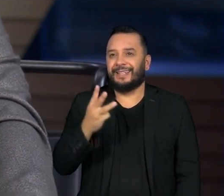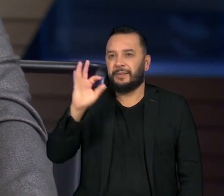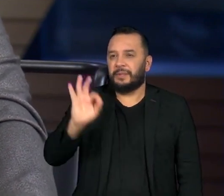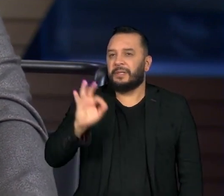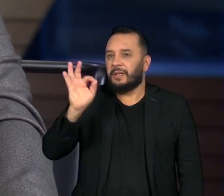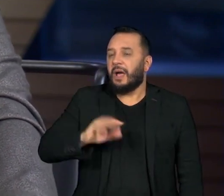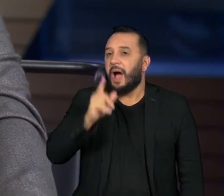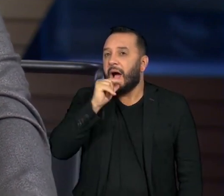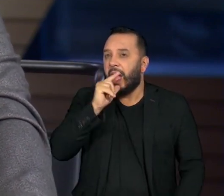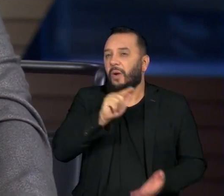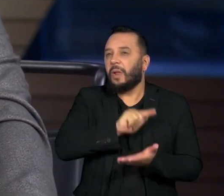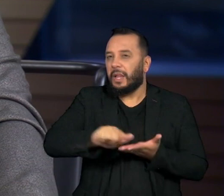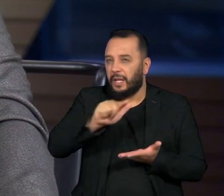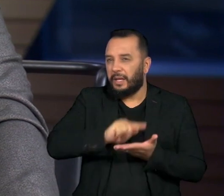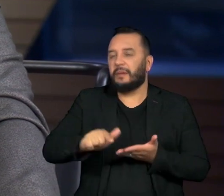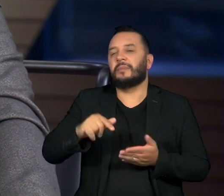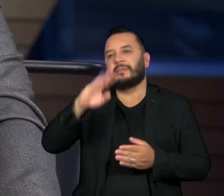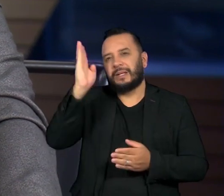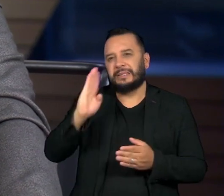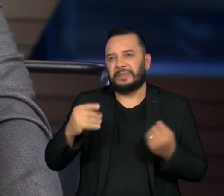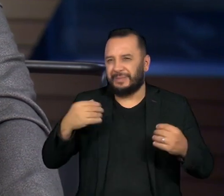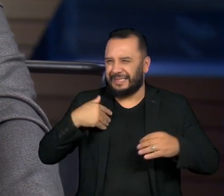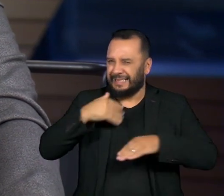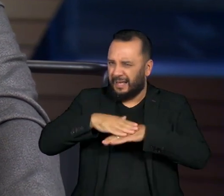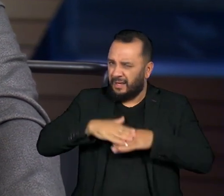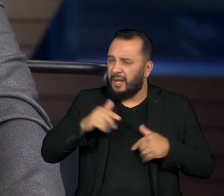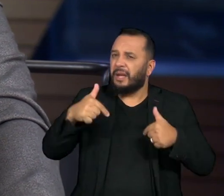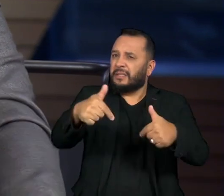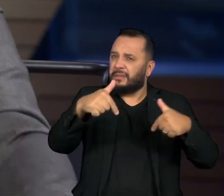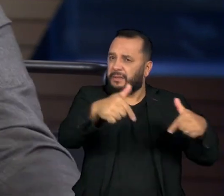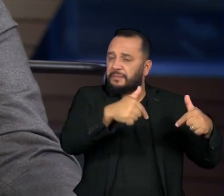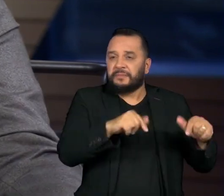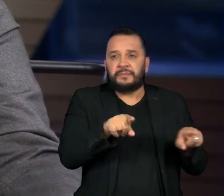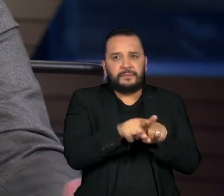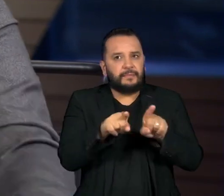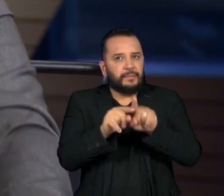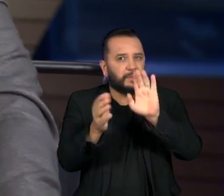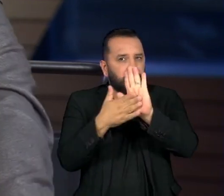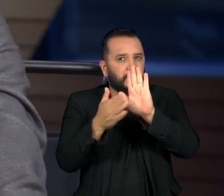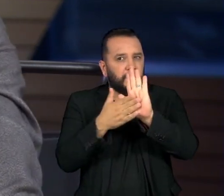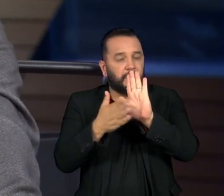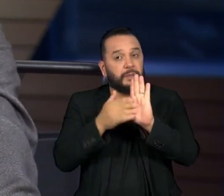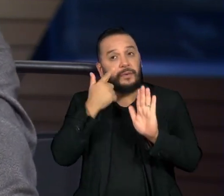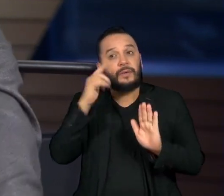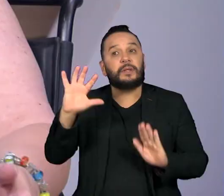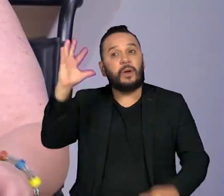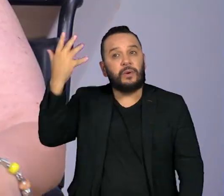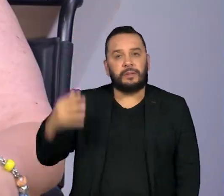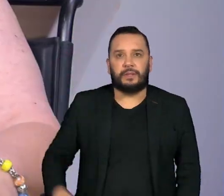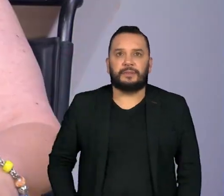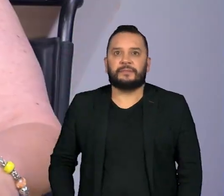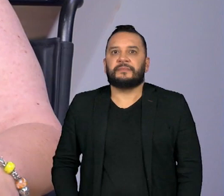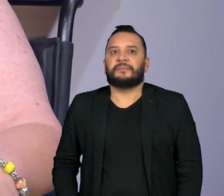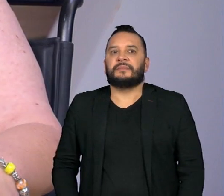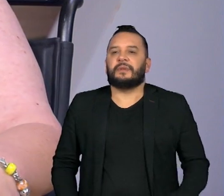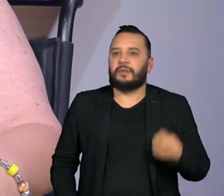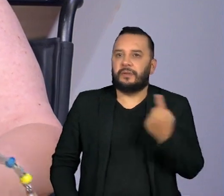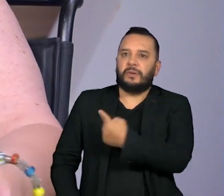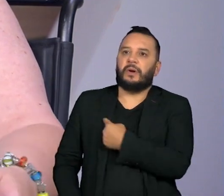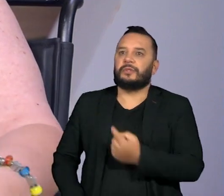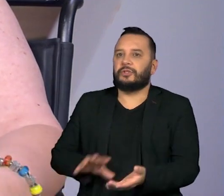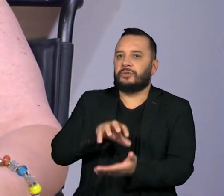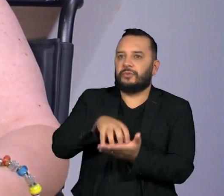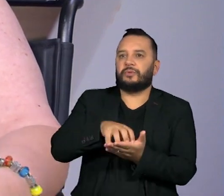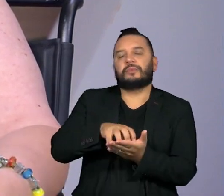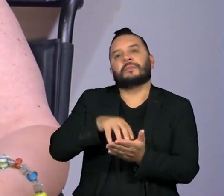doce disponível, ele devia liderar essas ações, essas propostas. Vamos ver se isso acontece. E nós, o Instituto